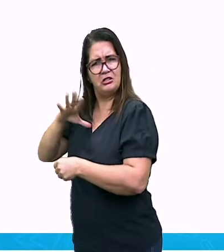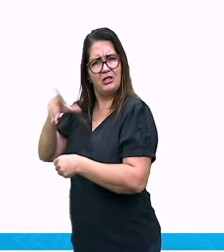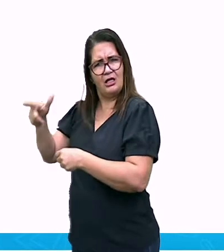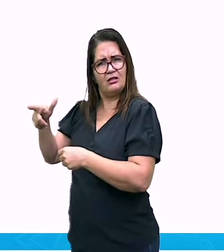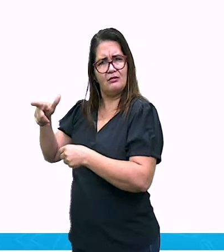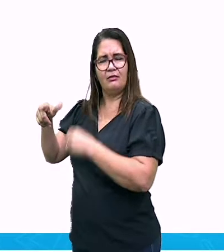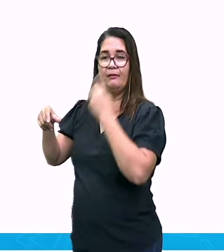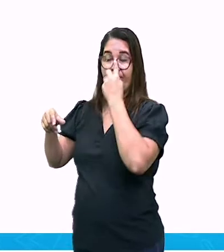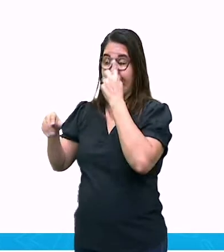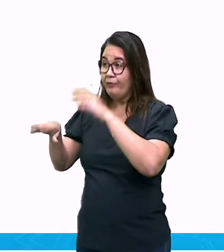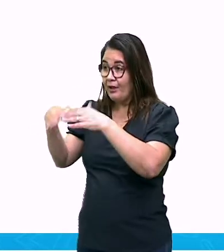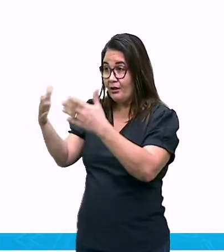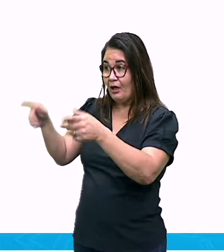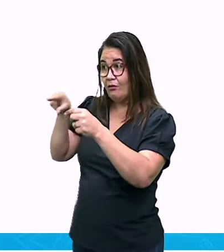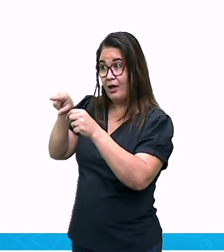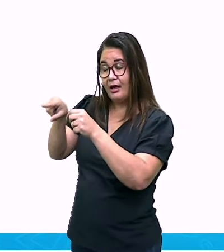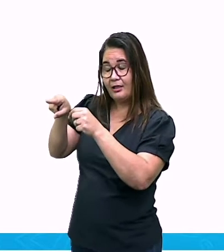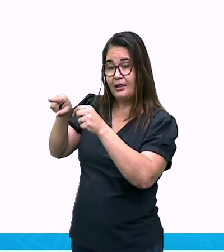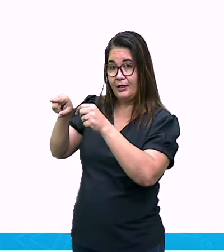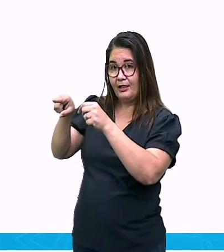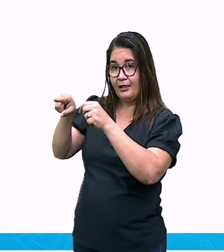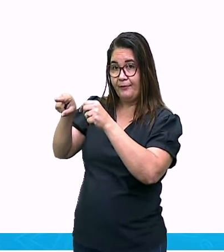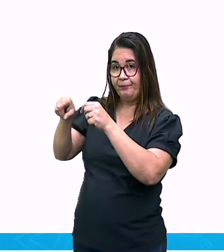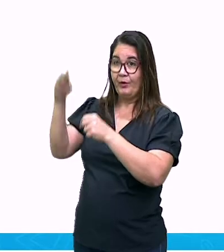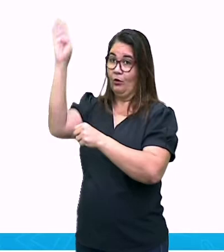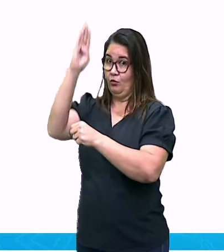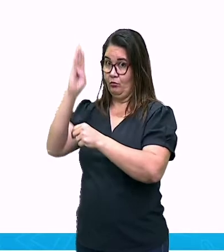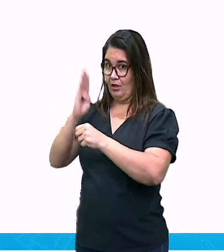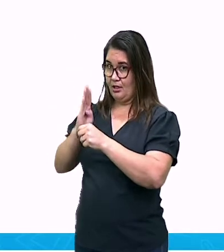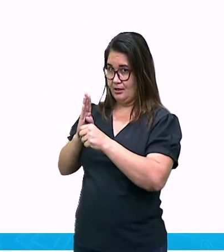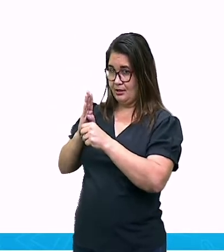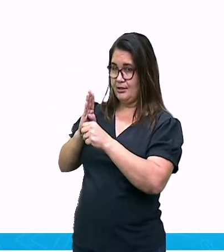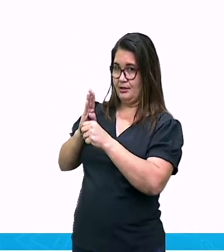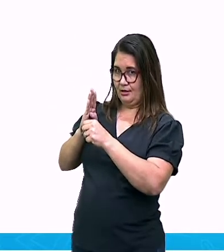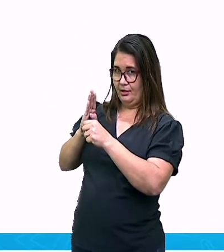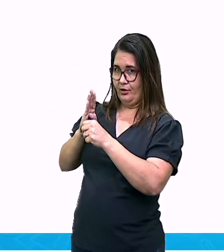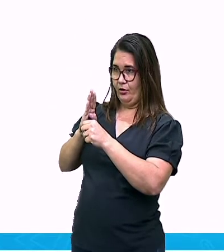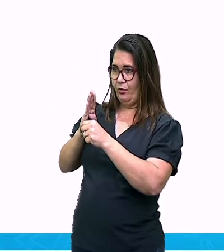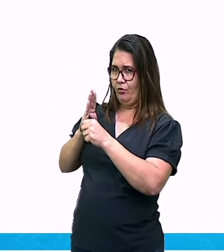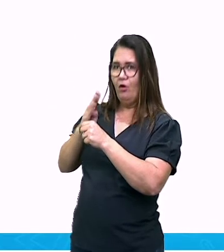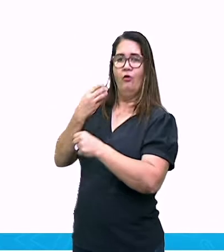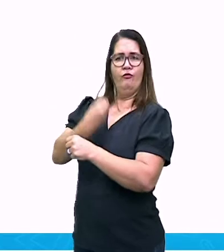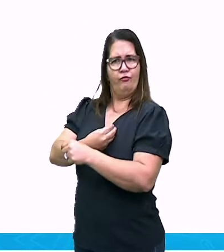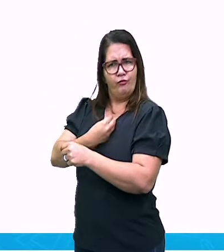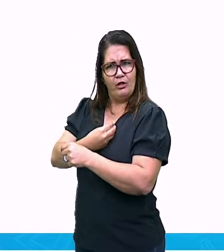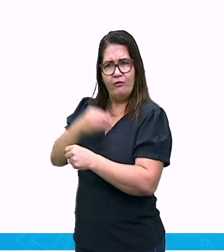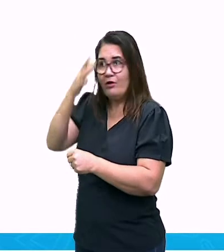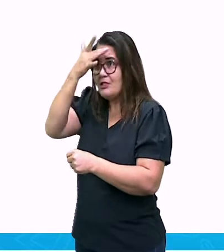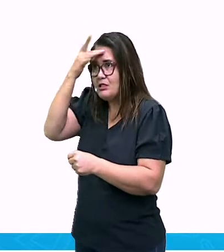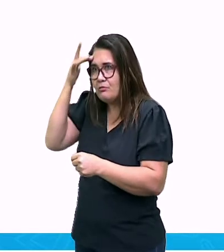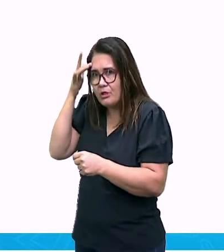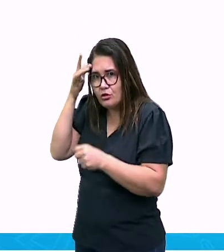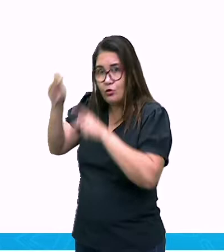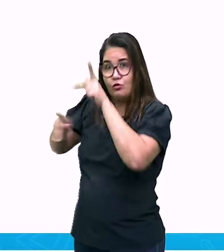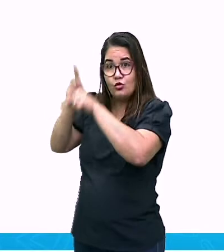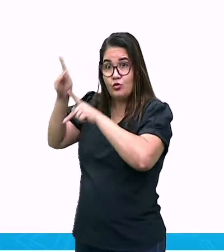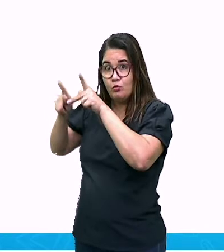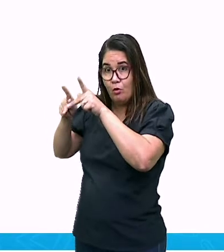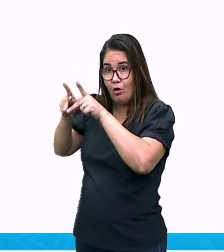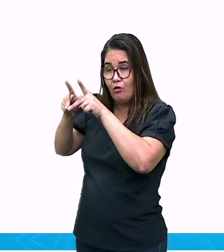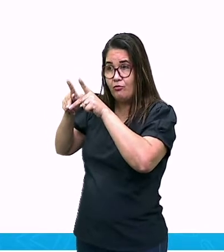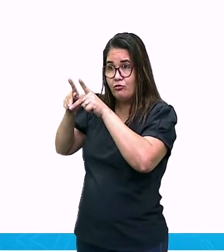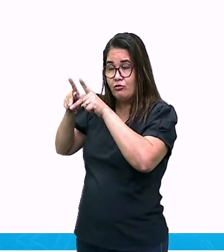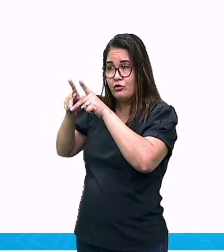Atualmente, a maior parte da população brasileira vive nas cidades. Olha que interessante essa região aqui,